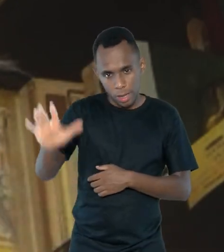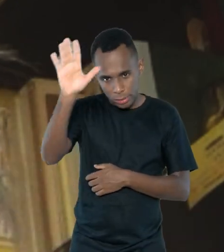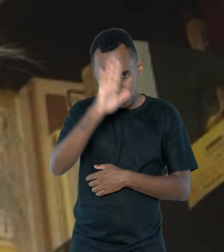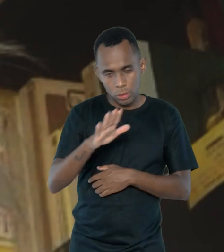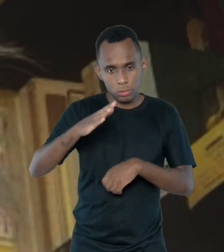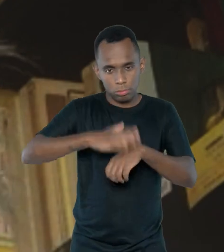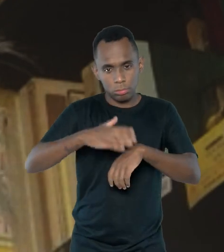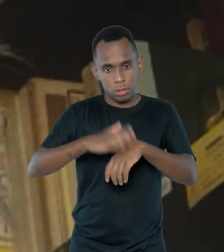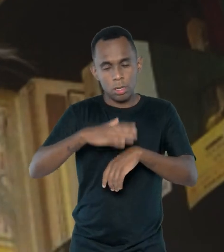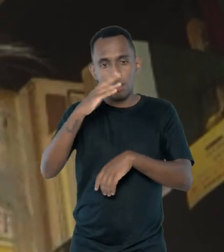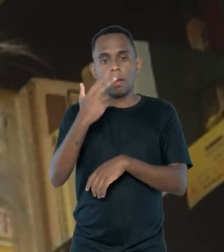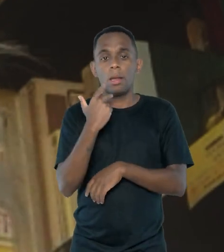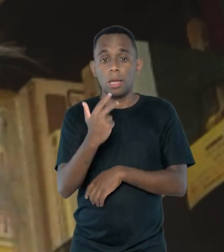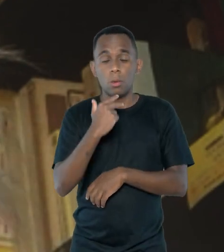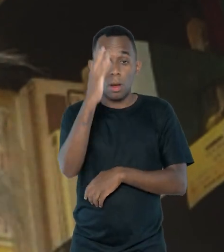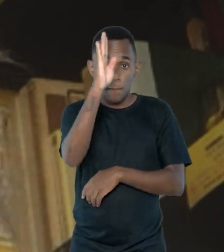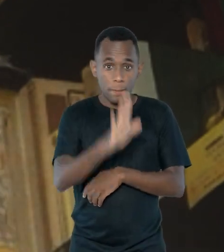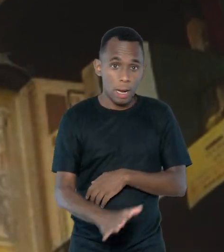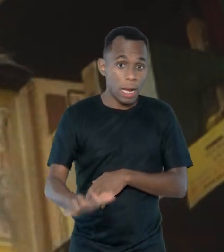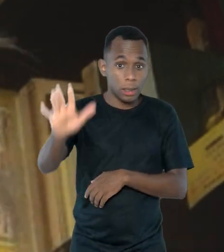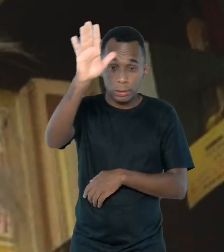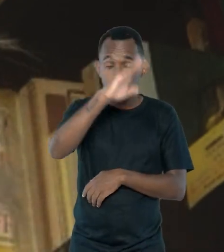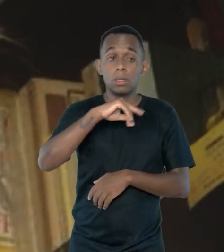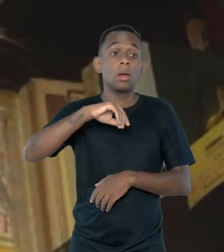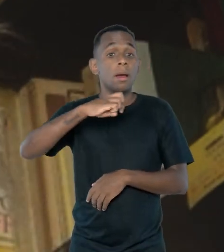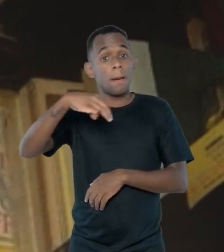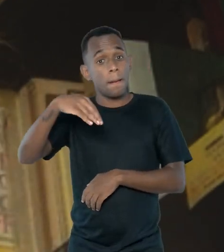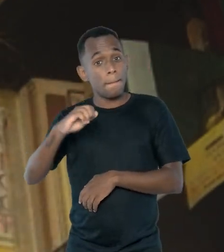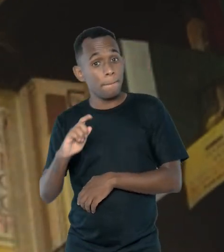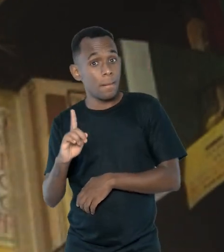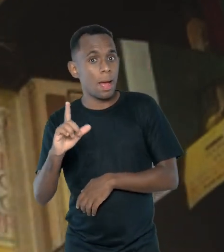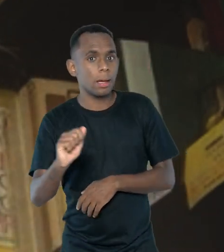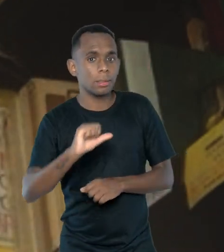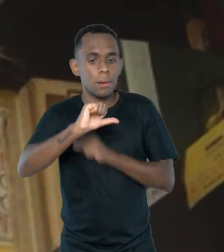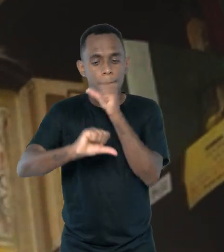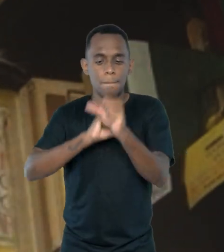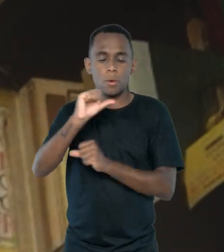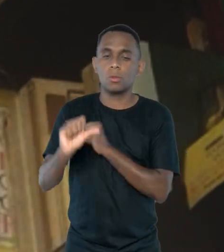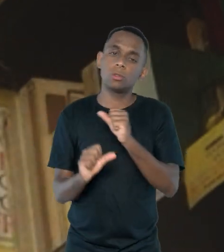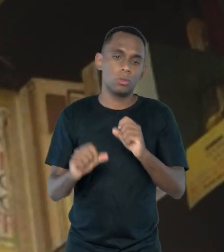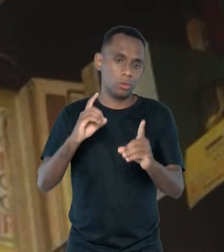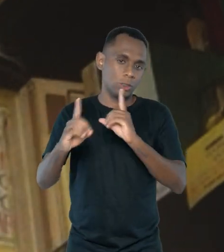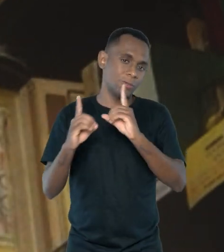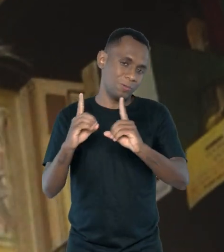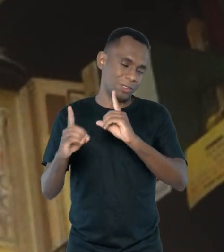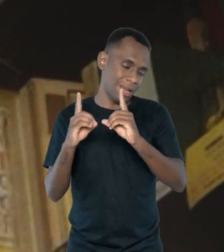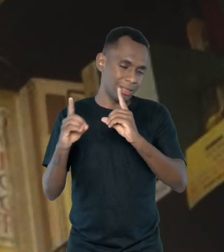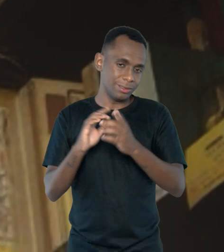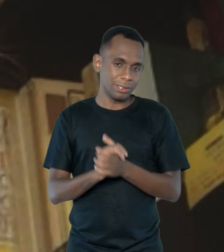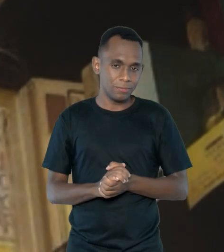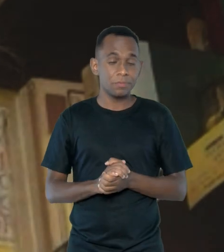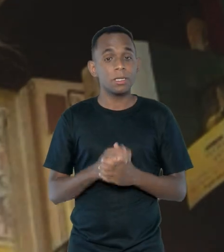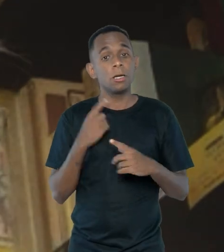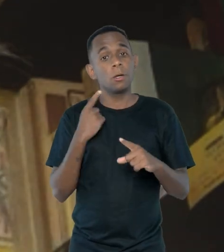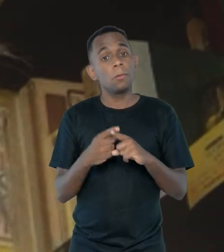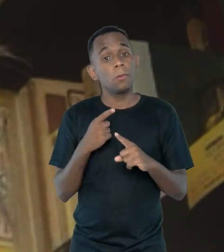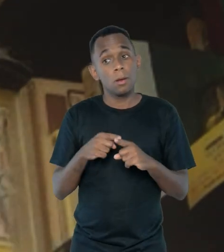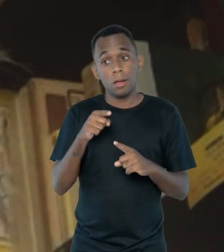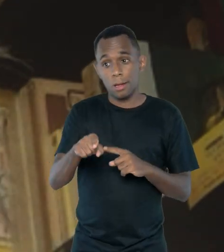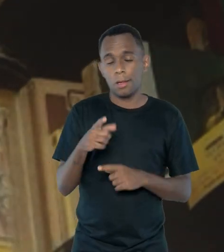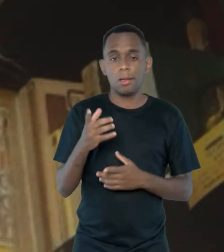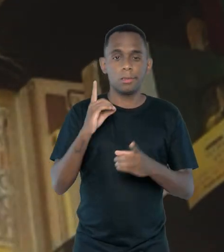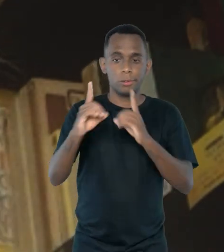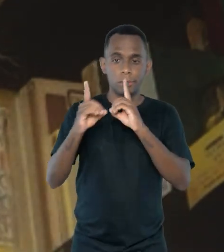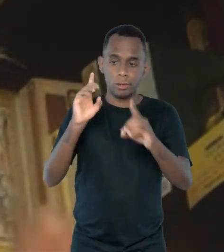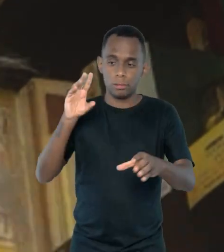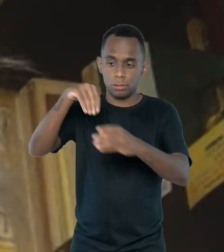a nossa língua brasileira. A Magda mudou a concepção de livro didático. Ela trouxe para o livro